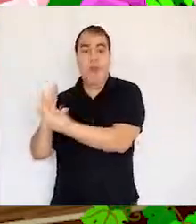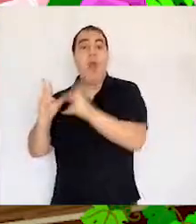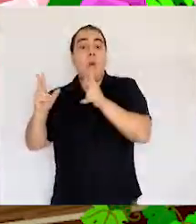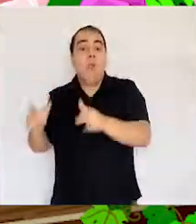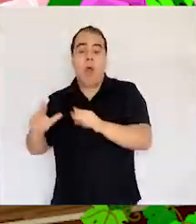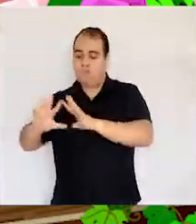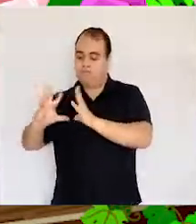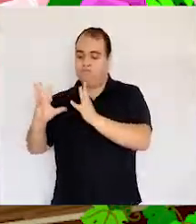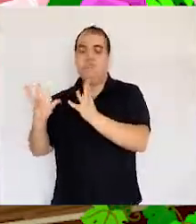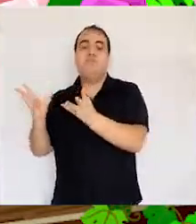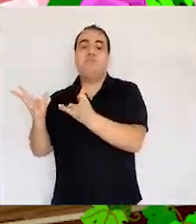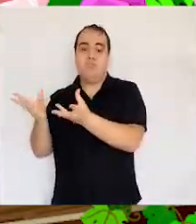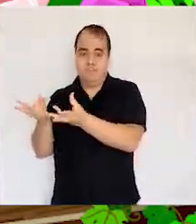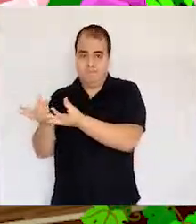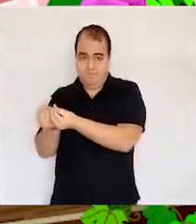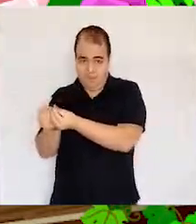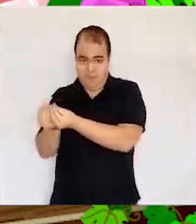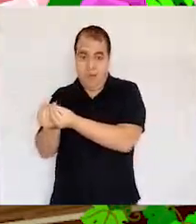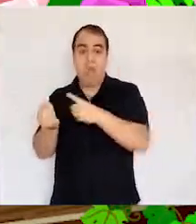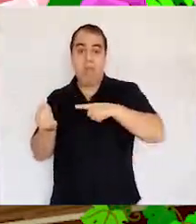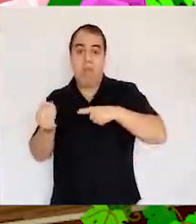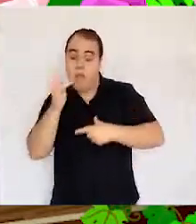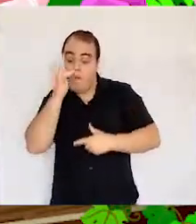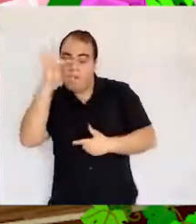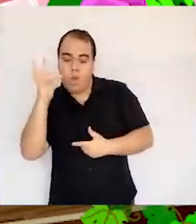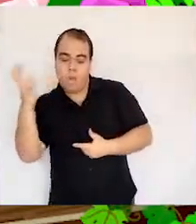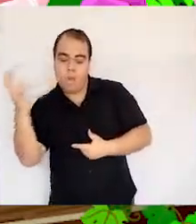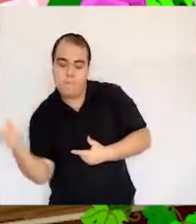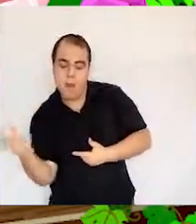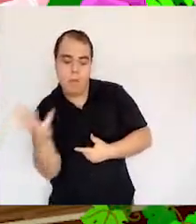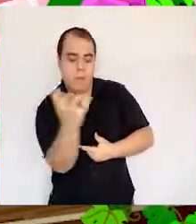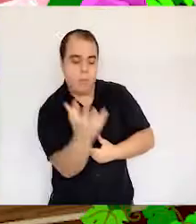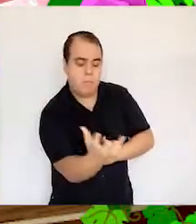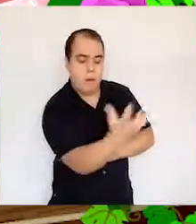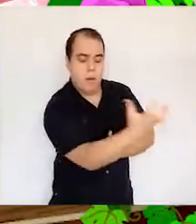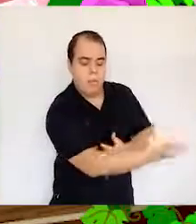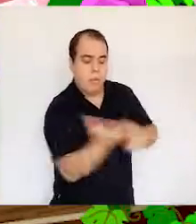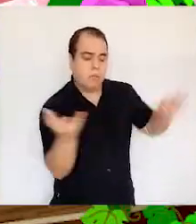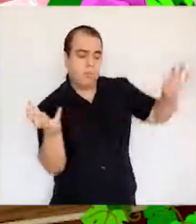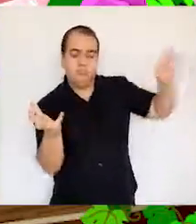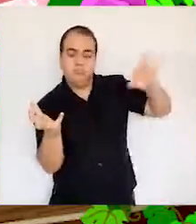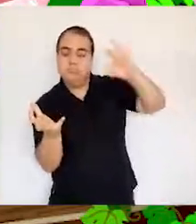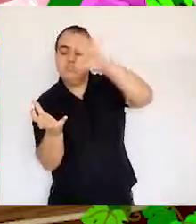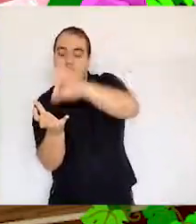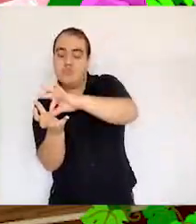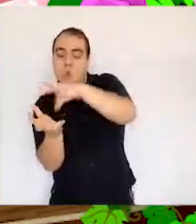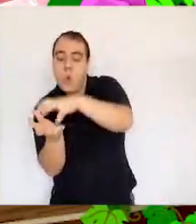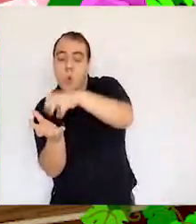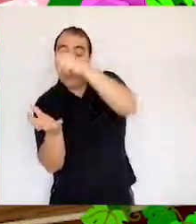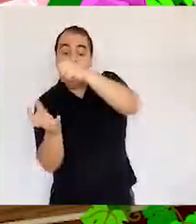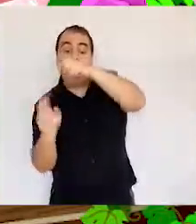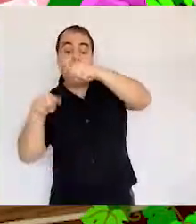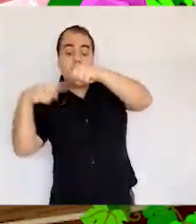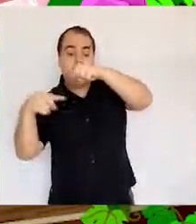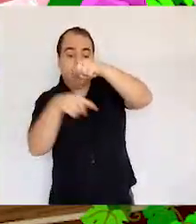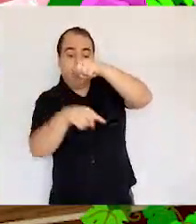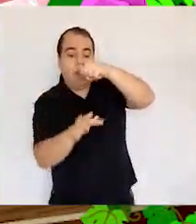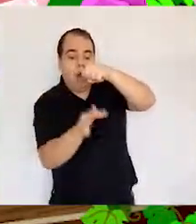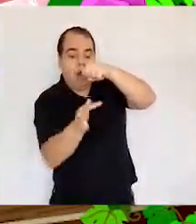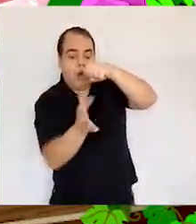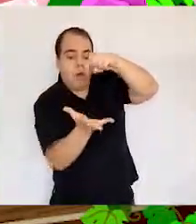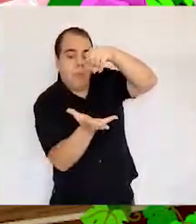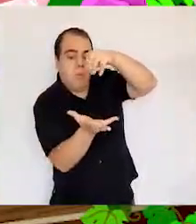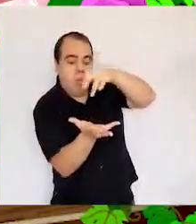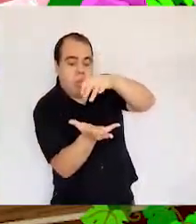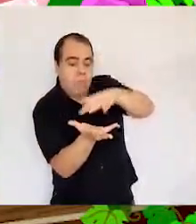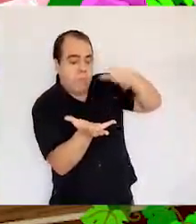colmeia. Em cada flor vou me alimentar, muito pólen para espalhar, a